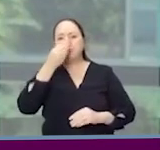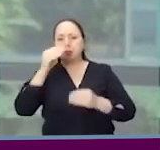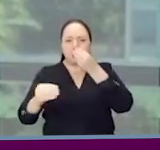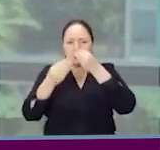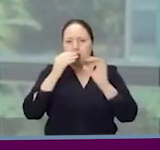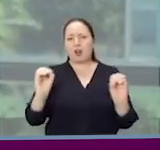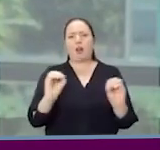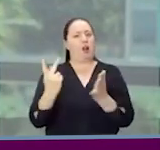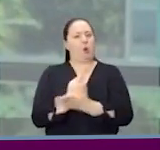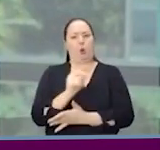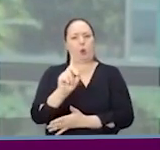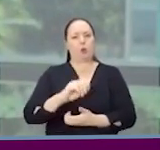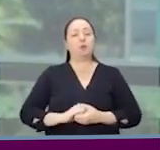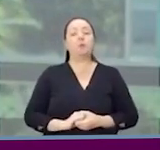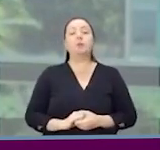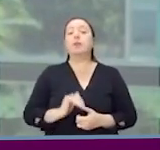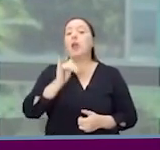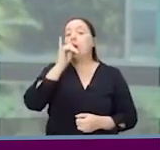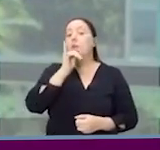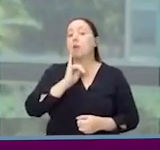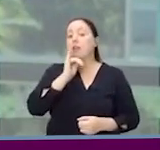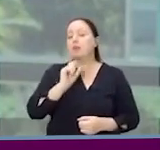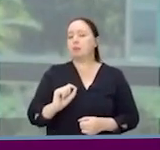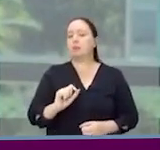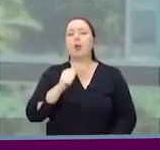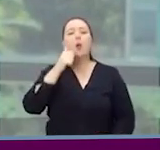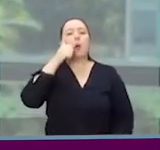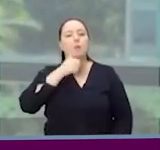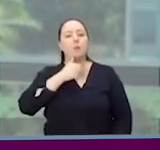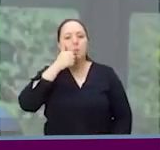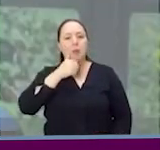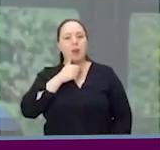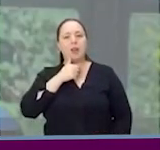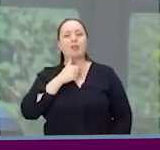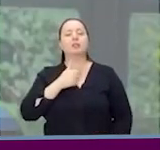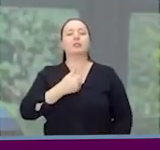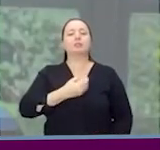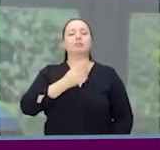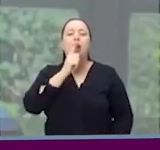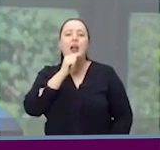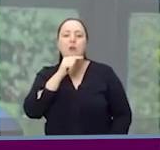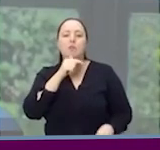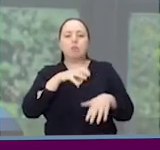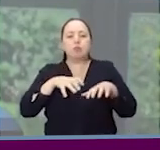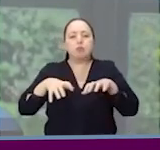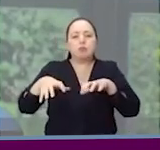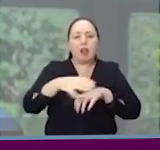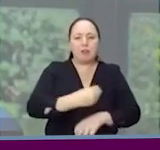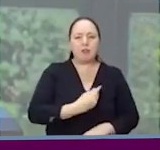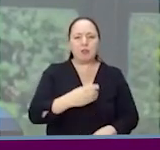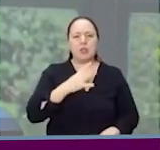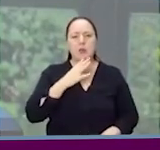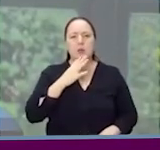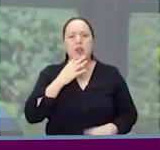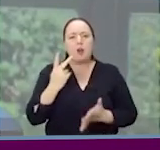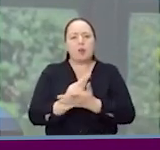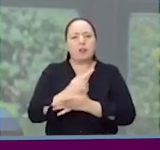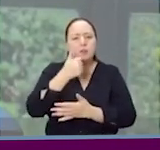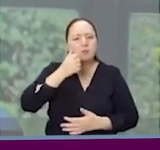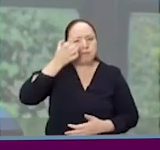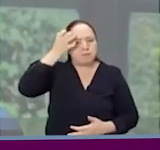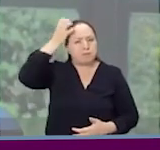deixando nenhuma para trás. Por exemplo, as mulheres ribeirinhas. Vocês já ouviram falar do escalpelamento